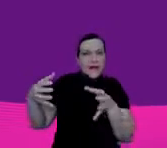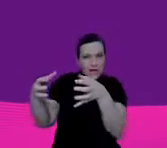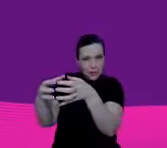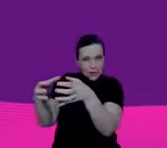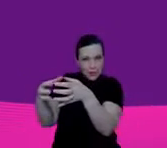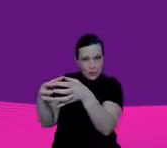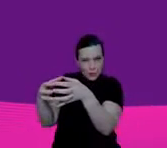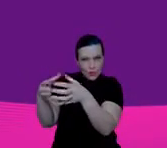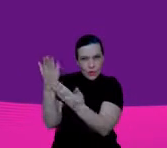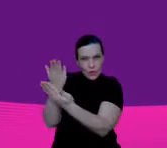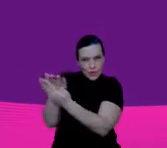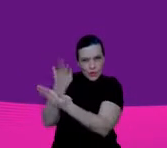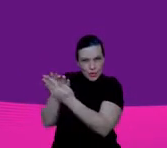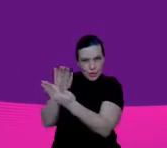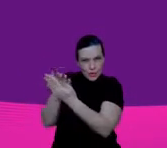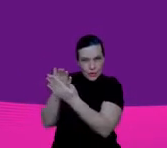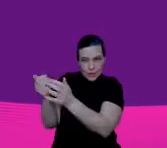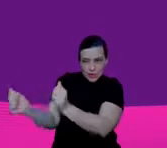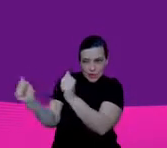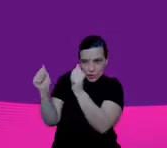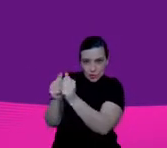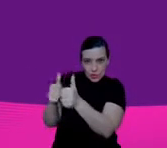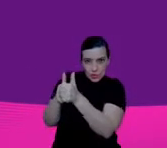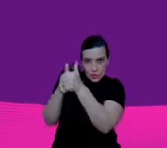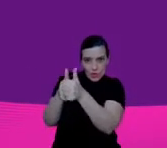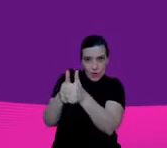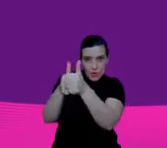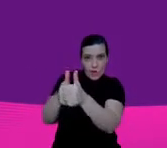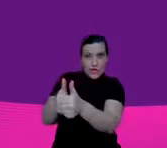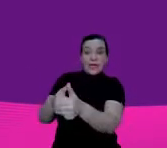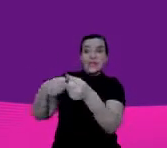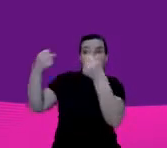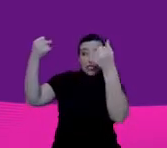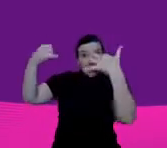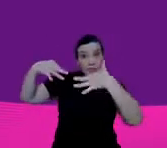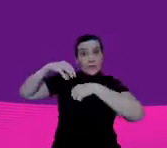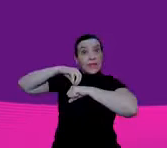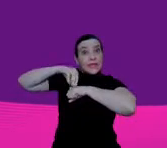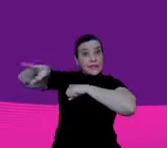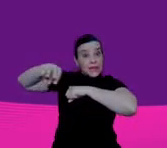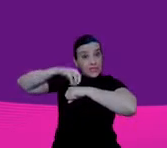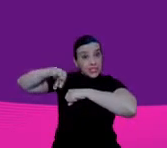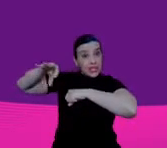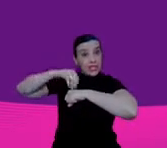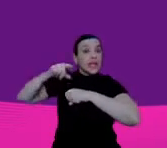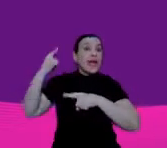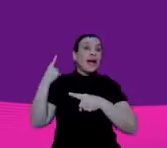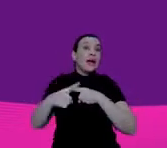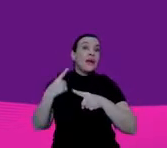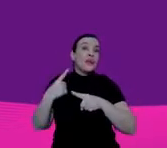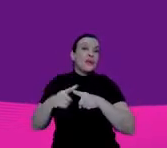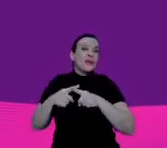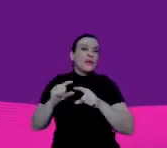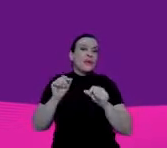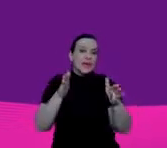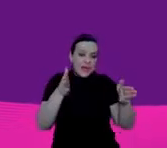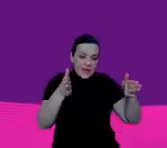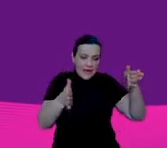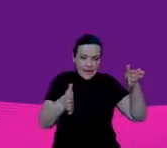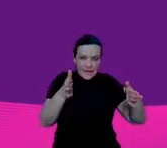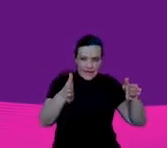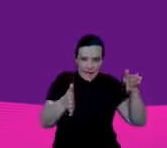perguntar ativamente sobre os sintomas não motores, porque eles estão presentes nessa fase da doença